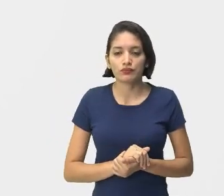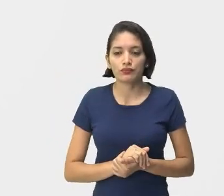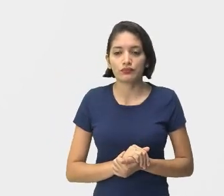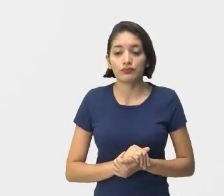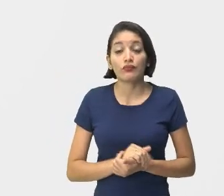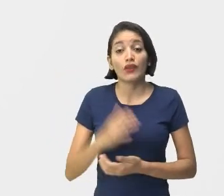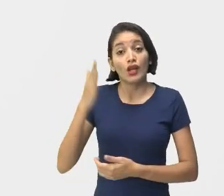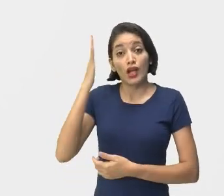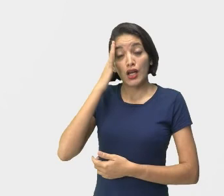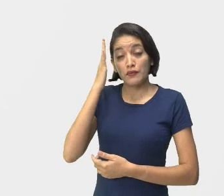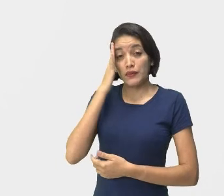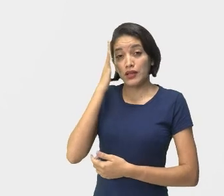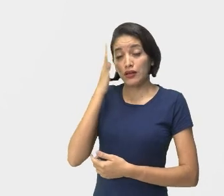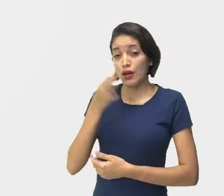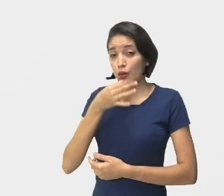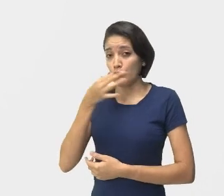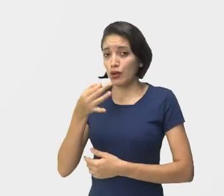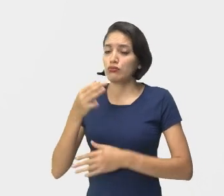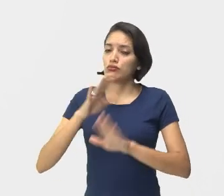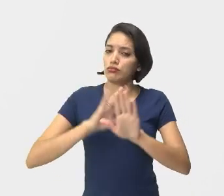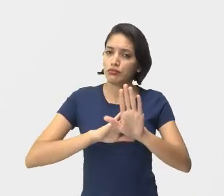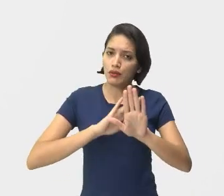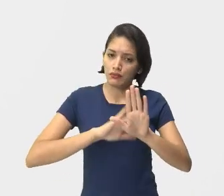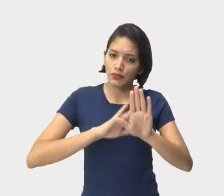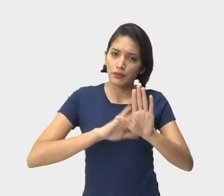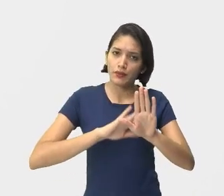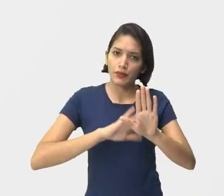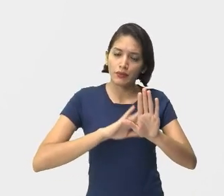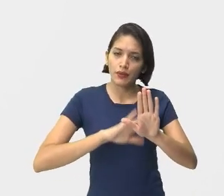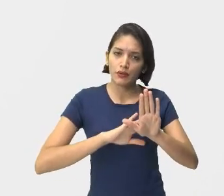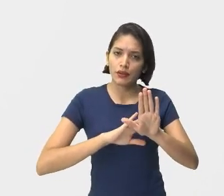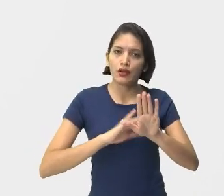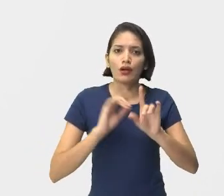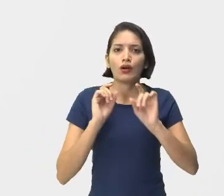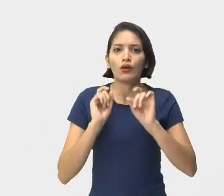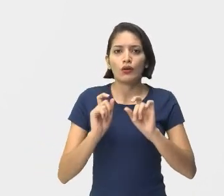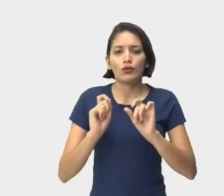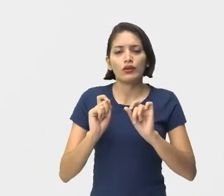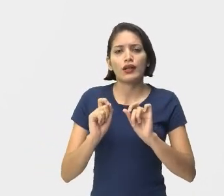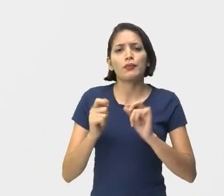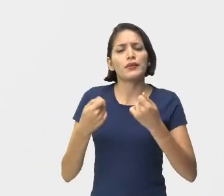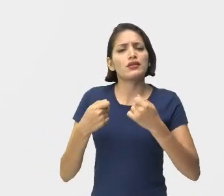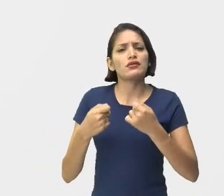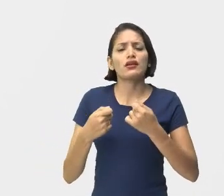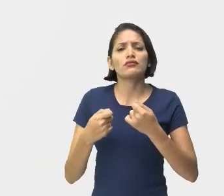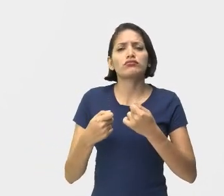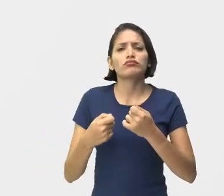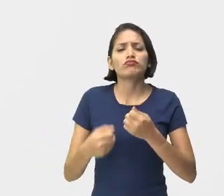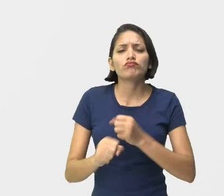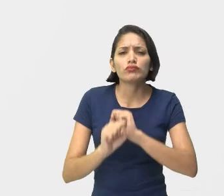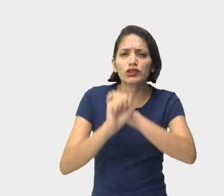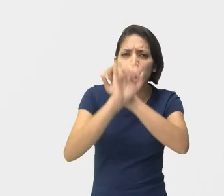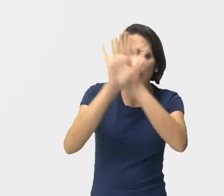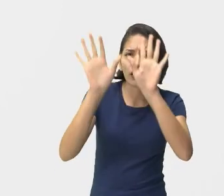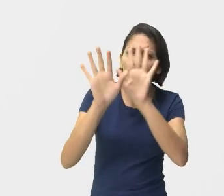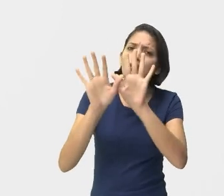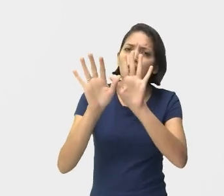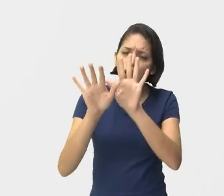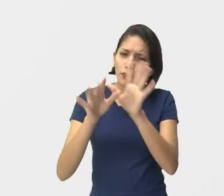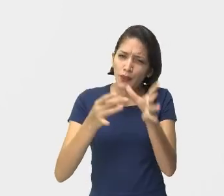Para identificar um discurso ideológico, convém deixar bem claro e